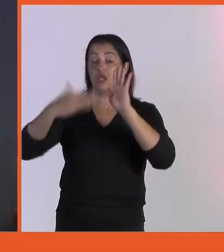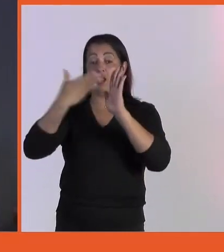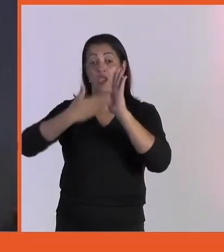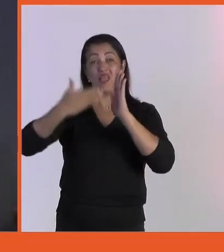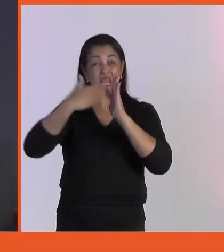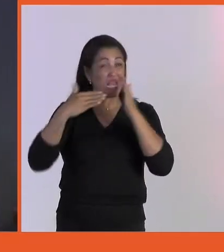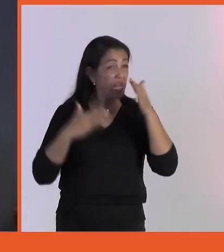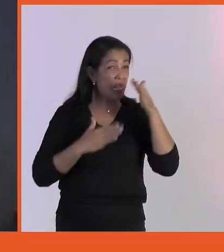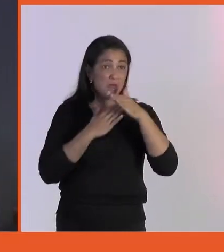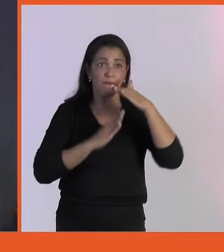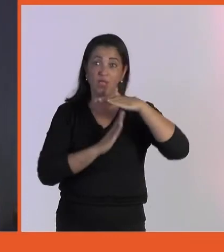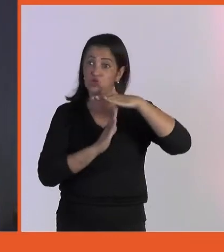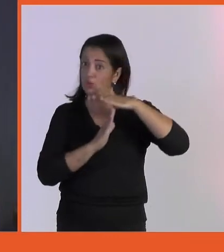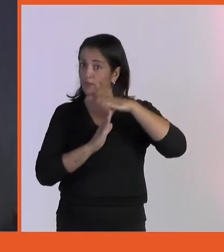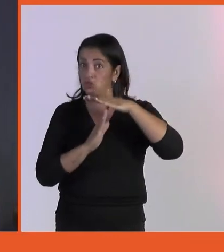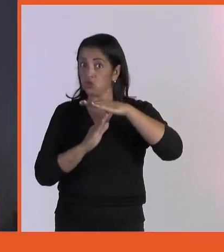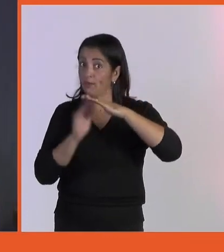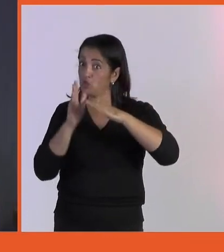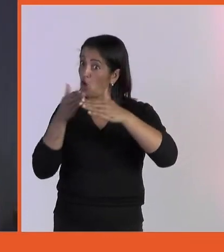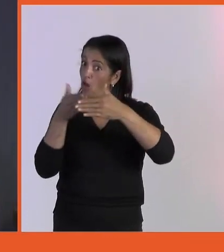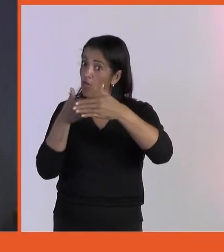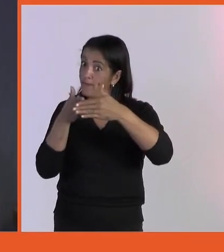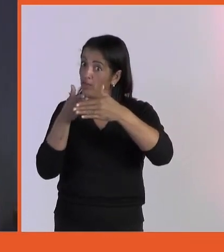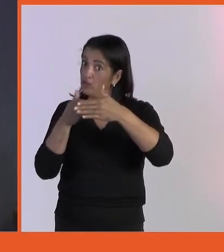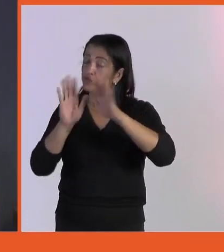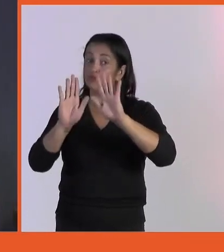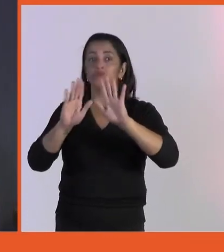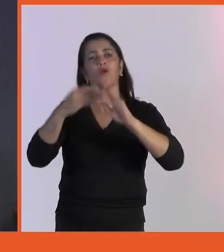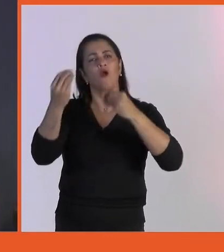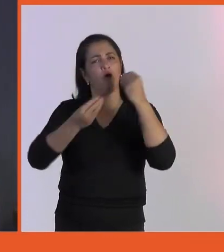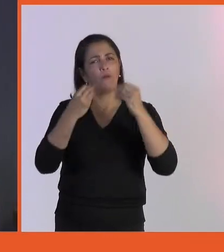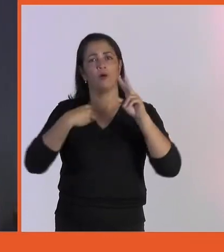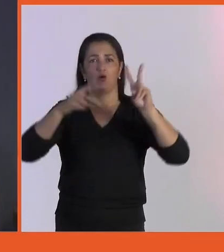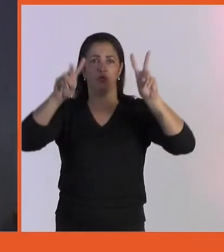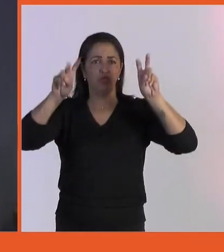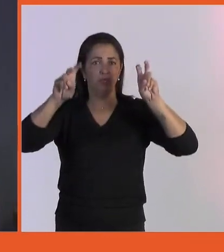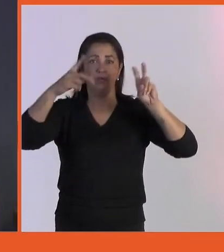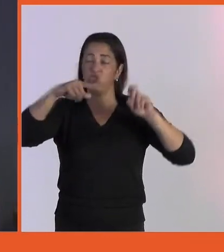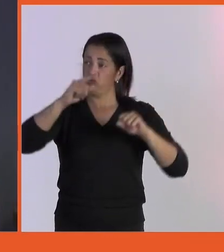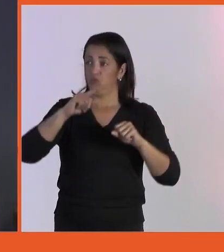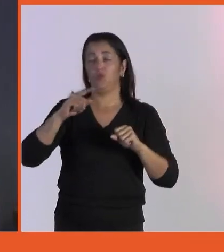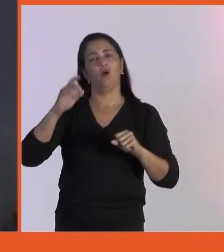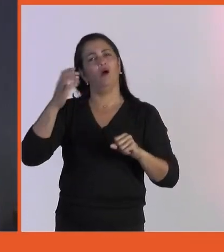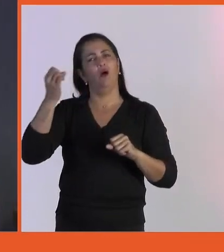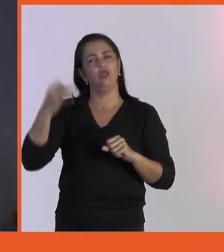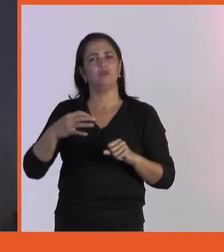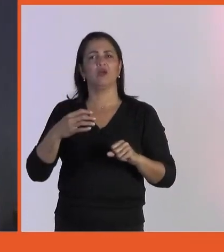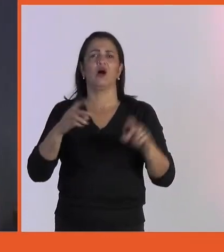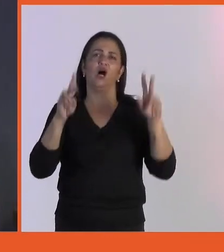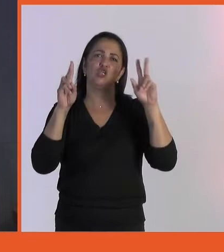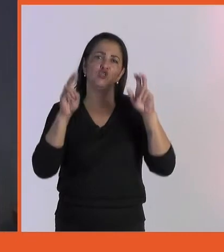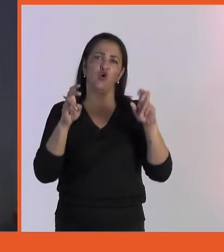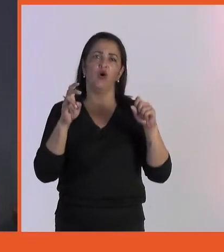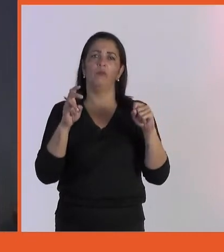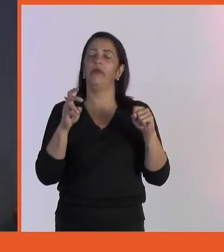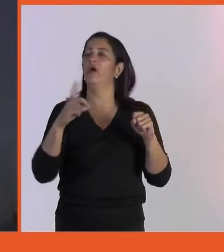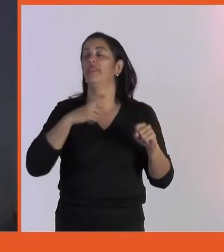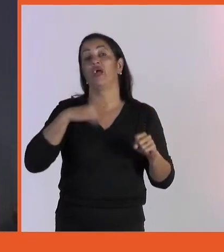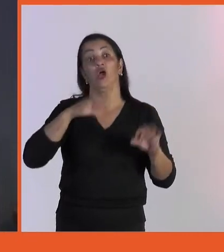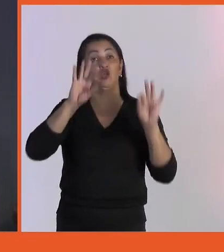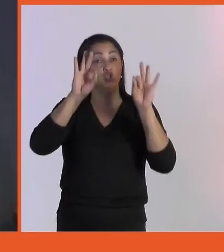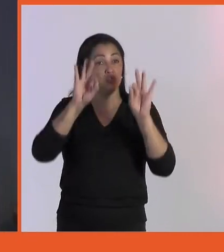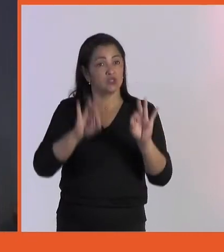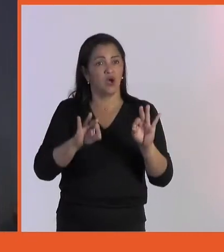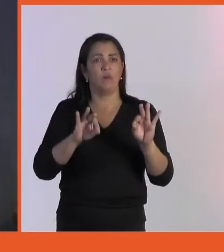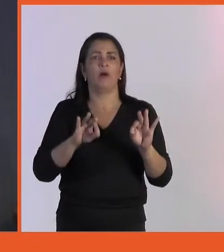comunidade, tipo assim, ó, isso aqui não, esse tema aqui é um tema que a gente não quer, esse tipo de comportamento a gente não quer, para justamente evitar